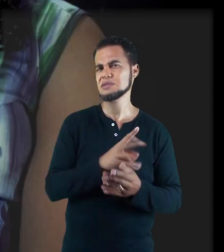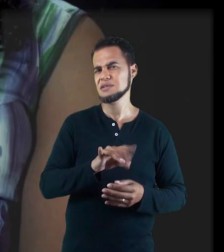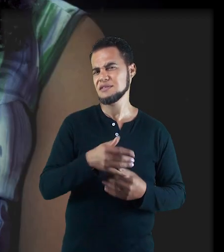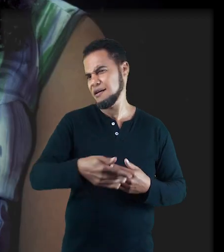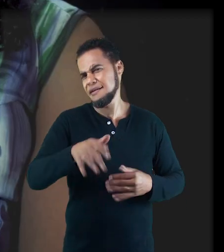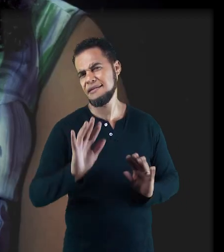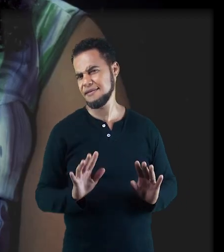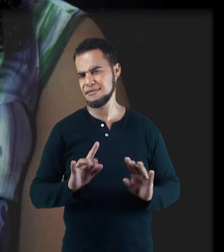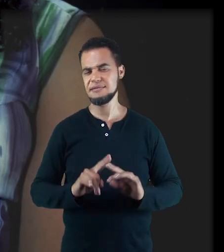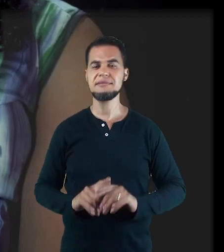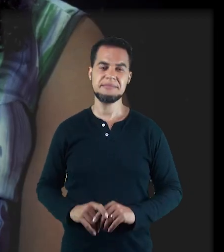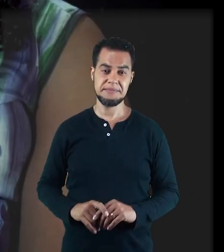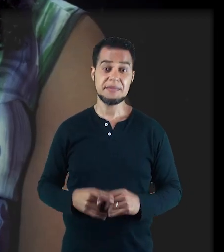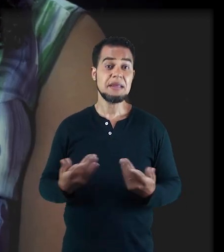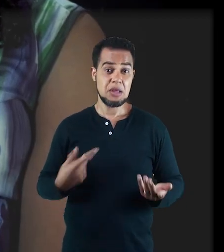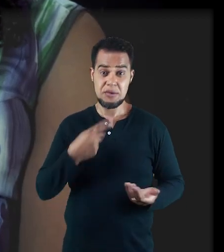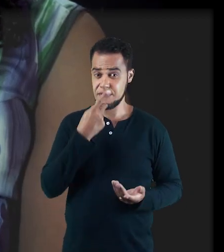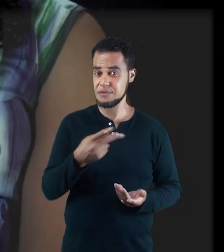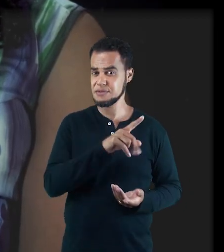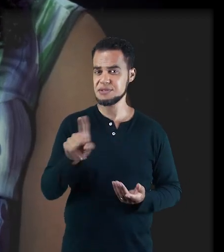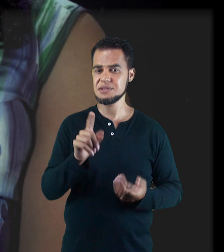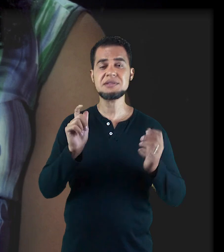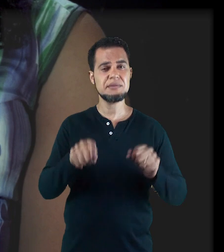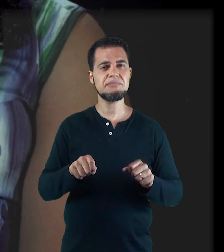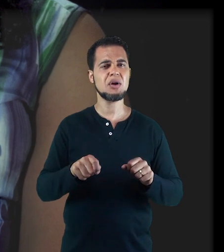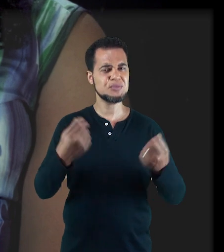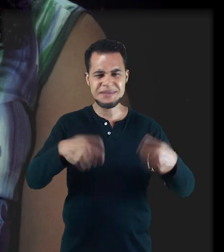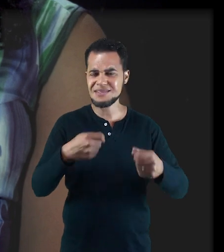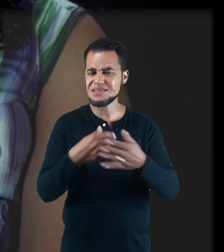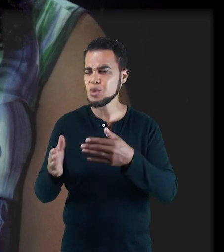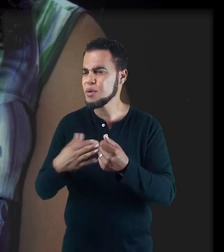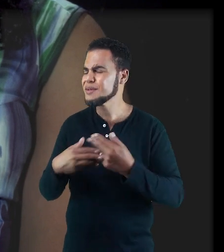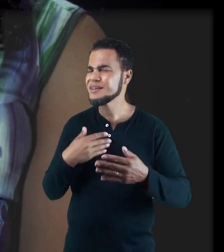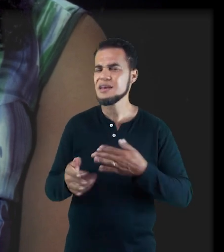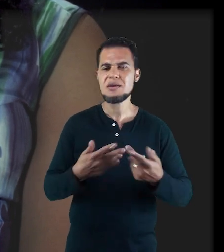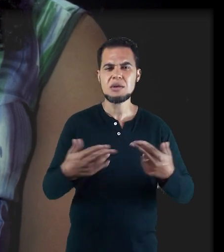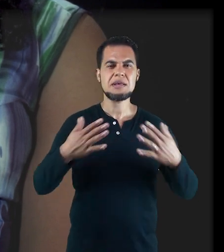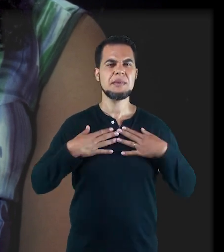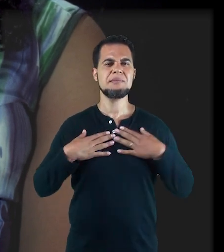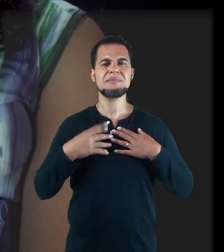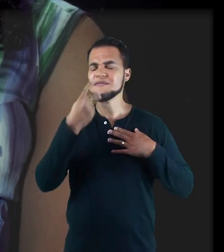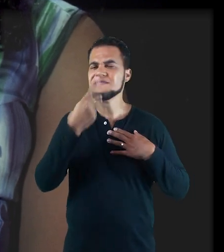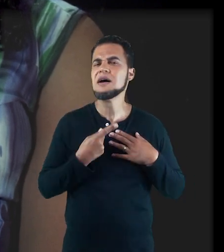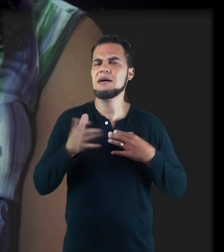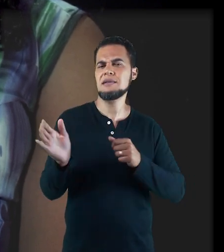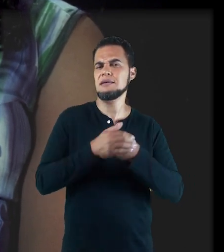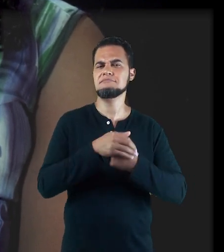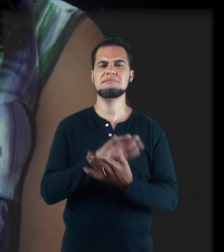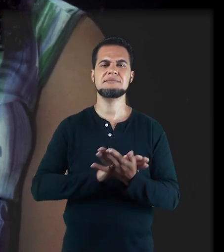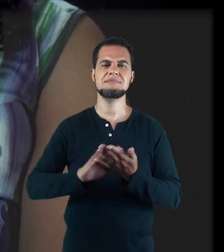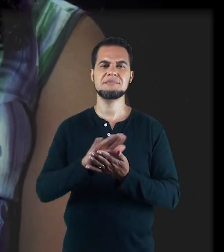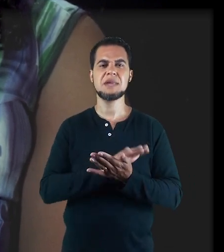acontecer. igual eu já disse para vocês, vocês podem contar comigo para tudo, para qualquer assunto. Não esconder de